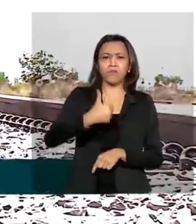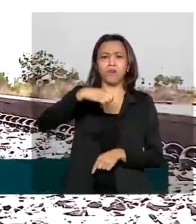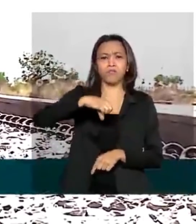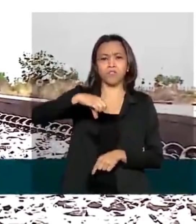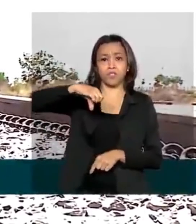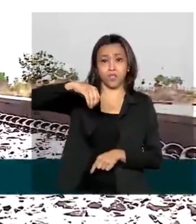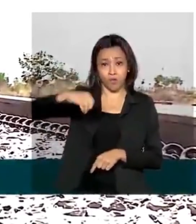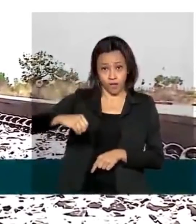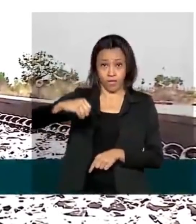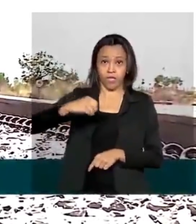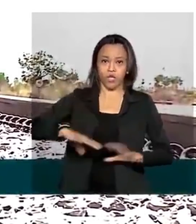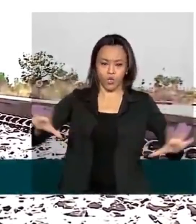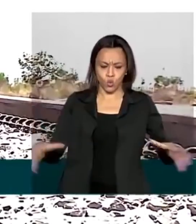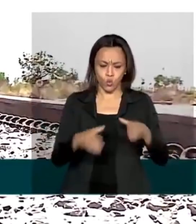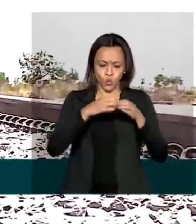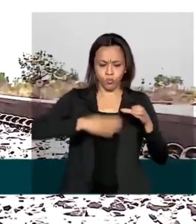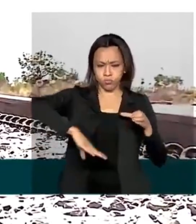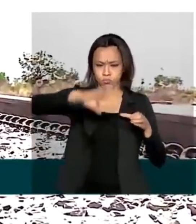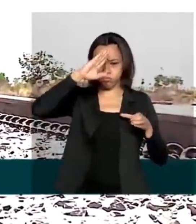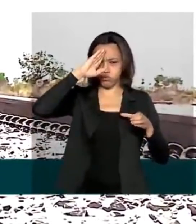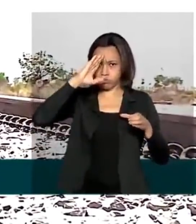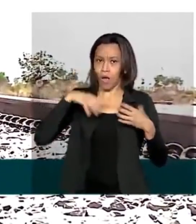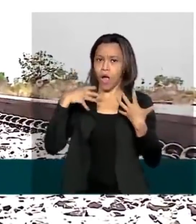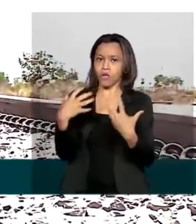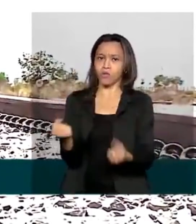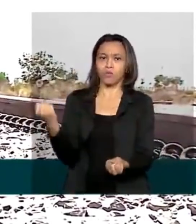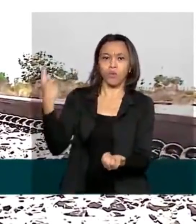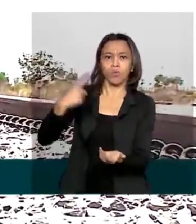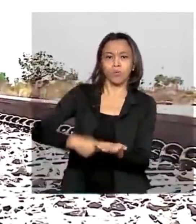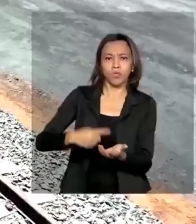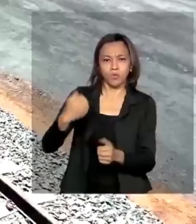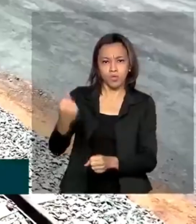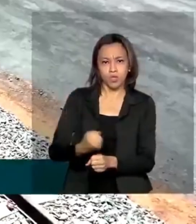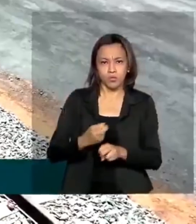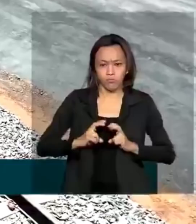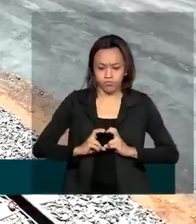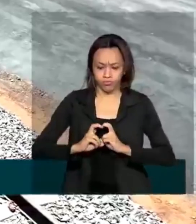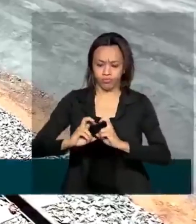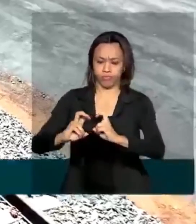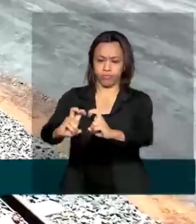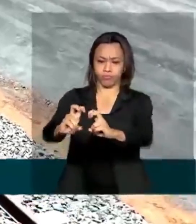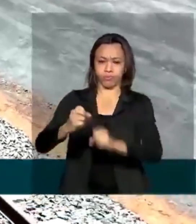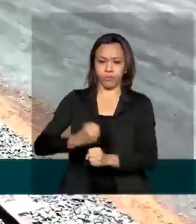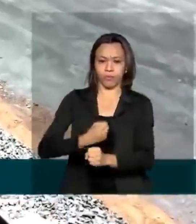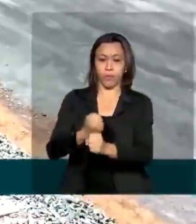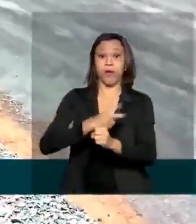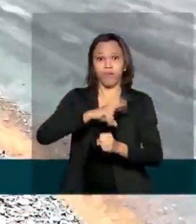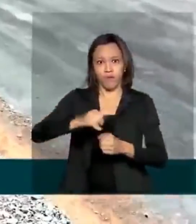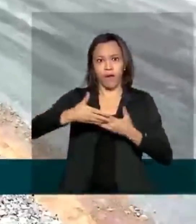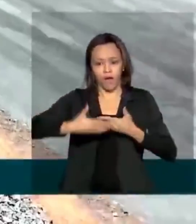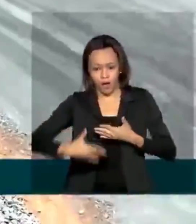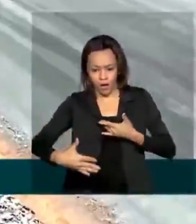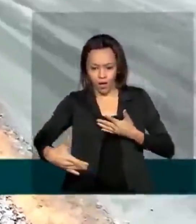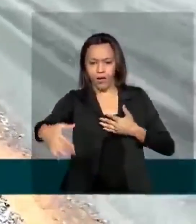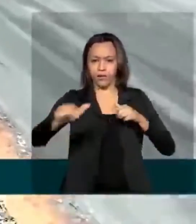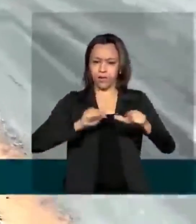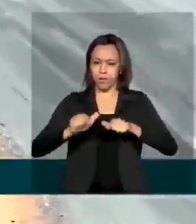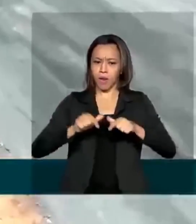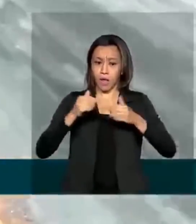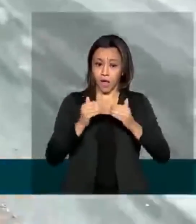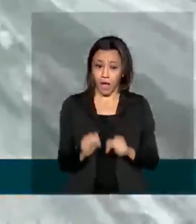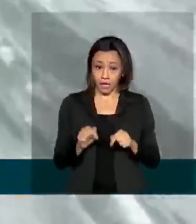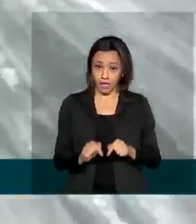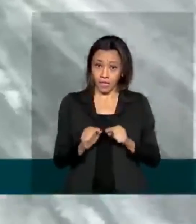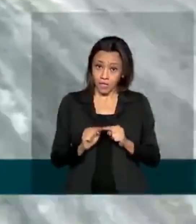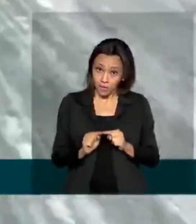um batalhão de engenharia do Exército assume uma obra de ferrovia. Os militares vão trabalhar a partir deste ponto